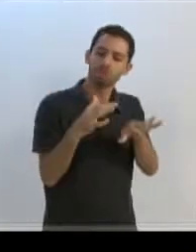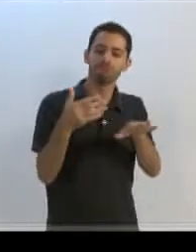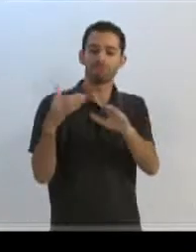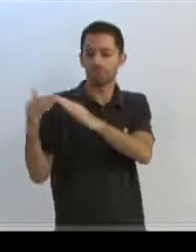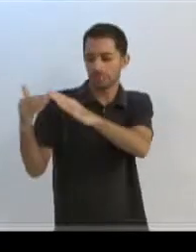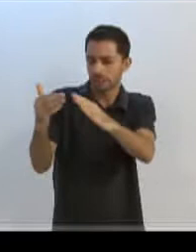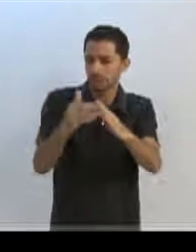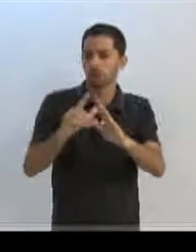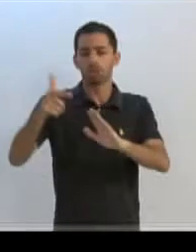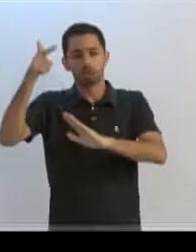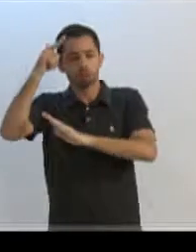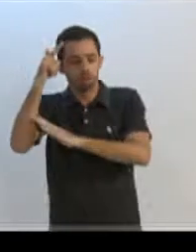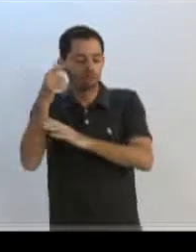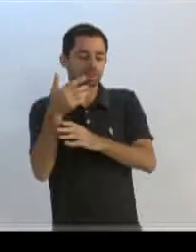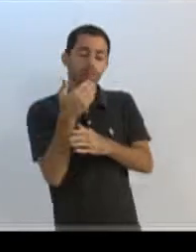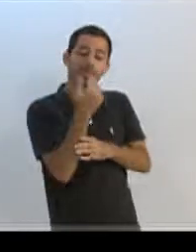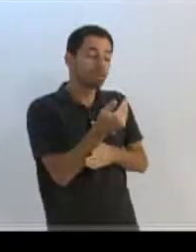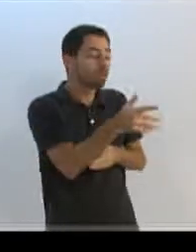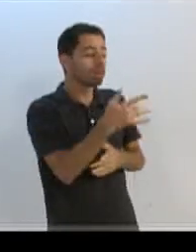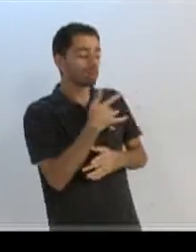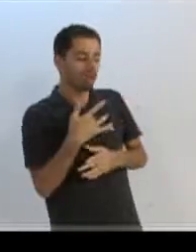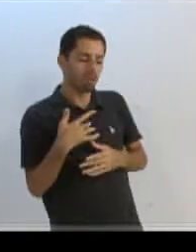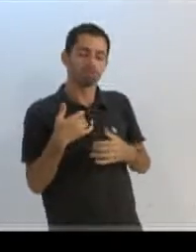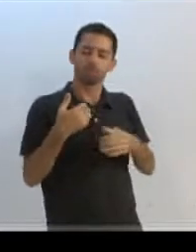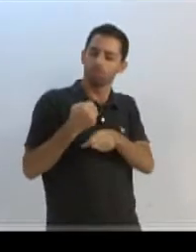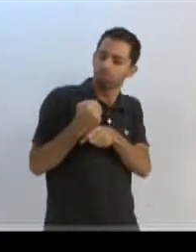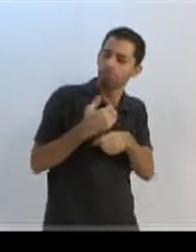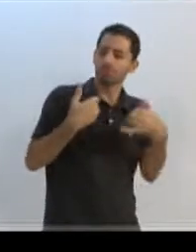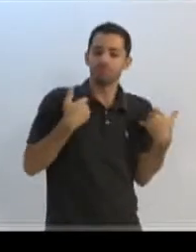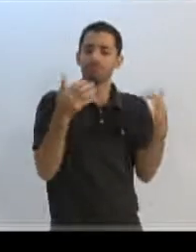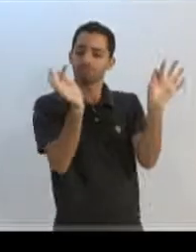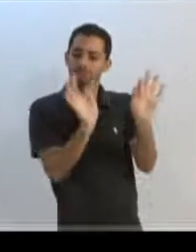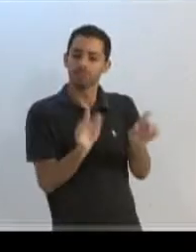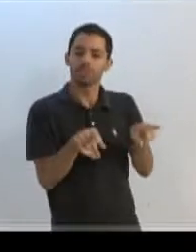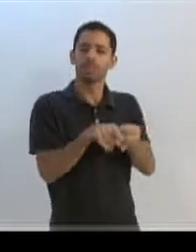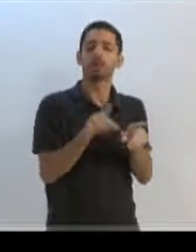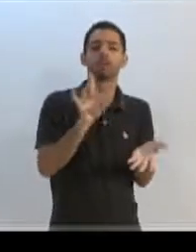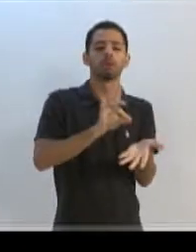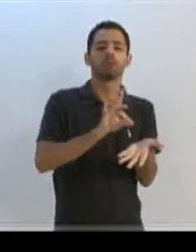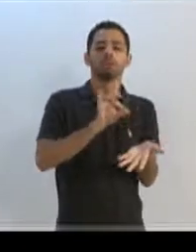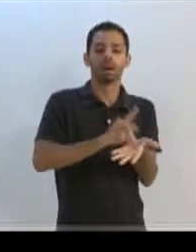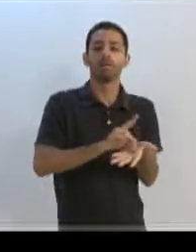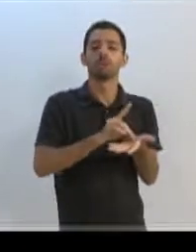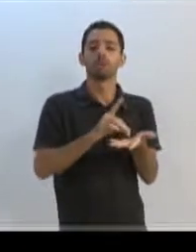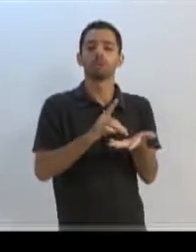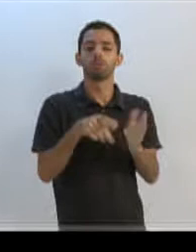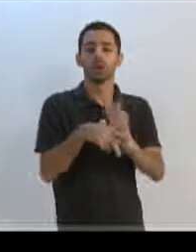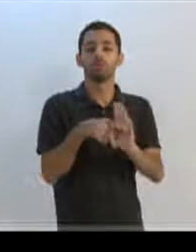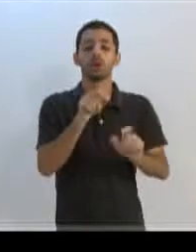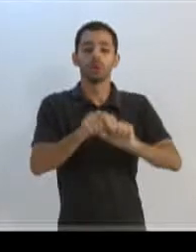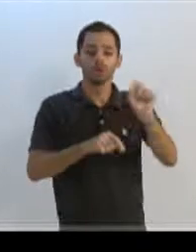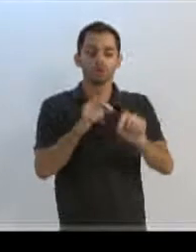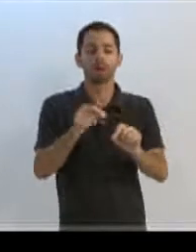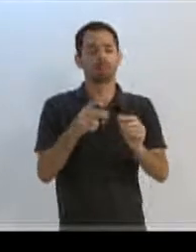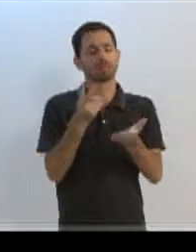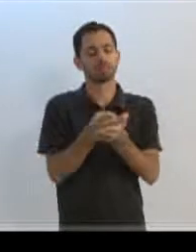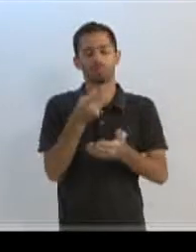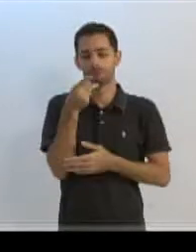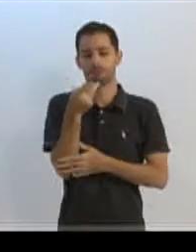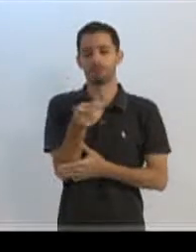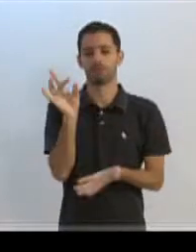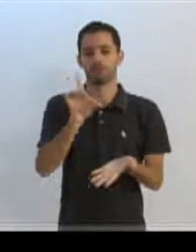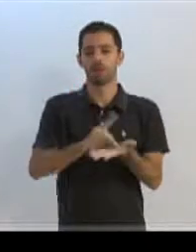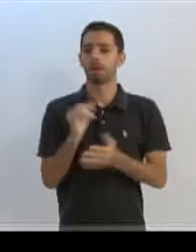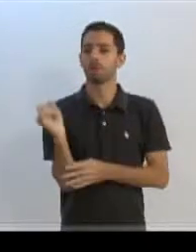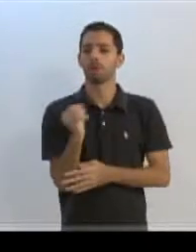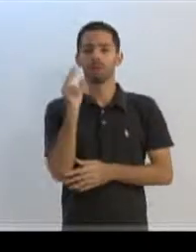lideranças desejando saúde muitos anos de vida muitas felicidades fazendo jus aquilo que falo aqui nesta casa muitas vezes é